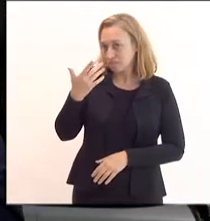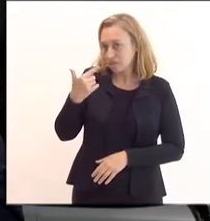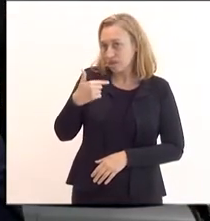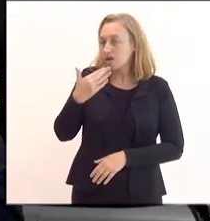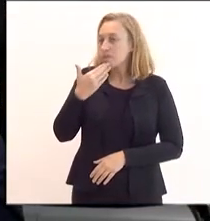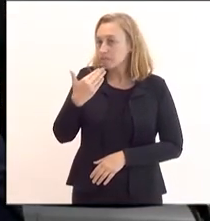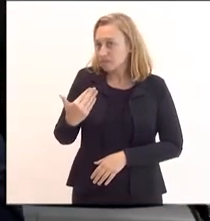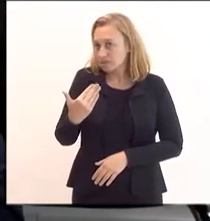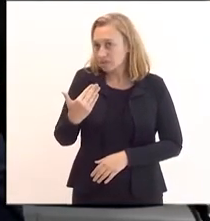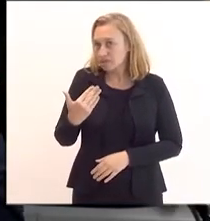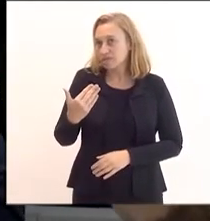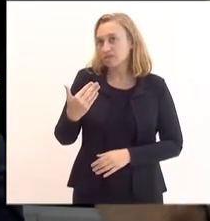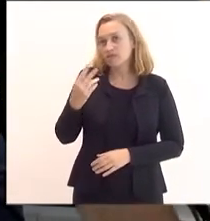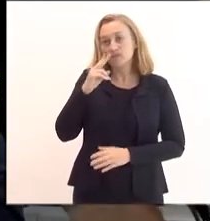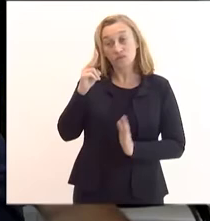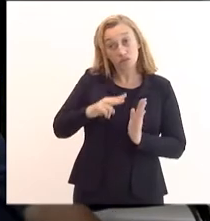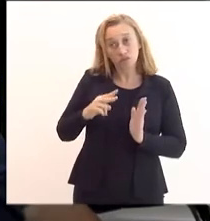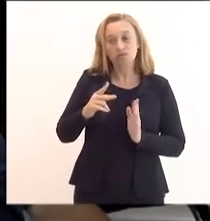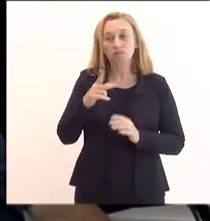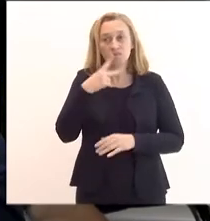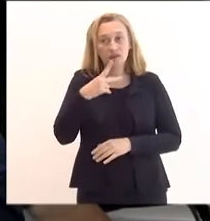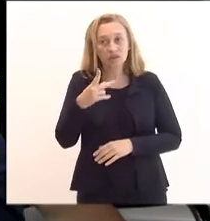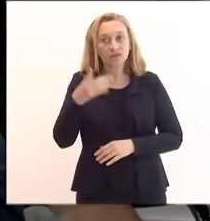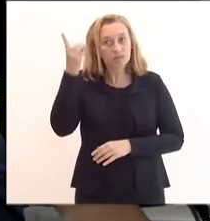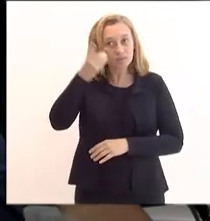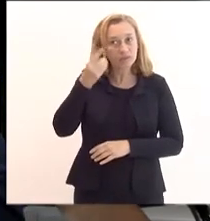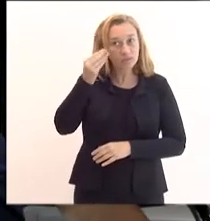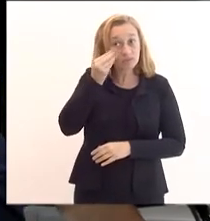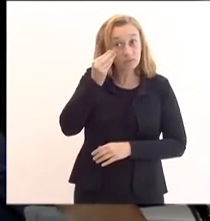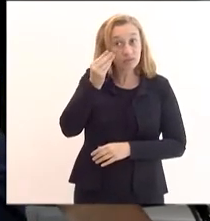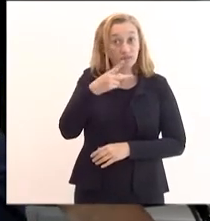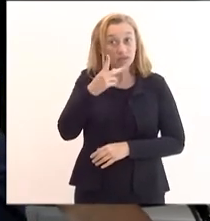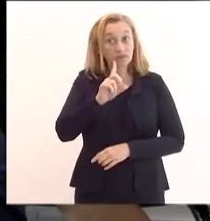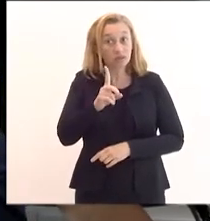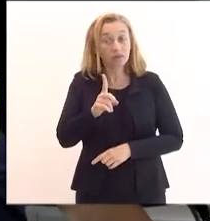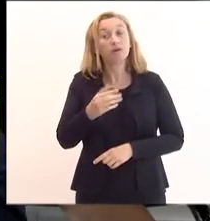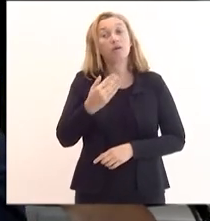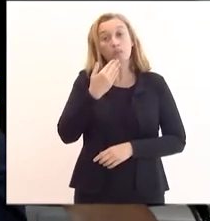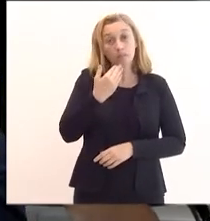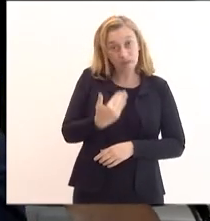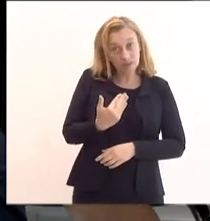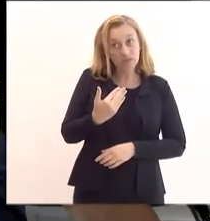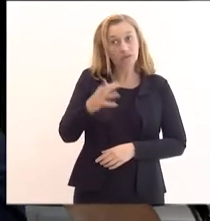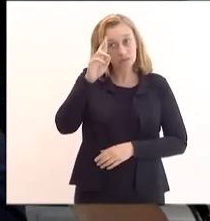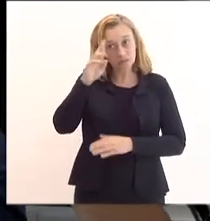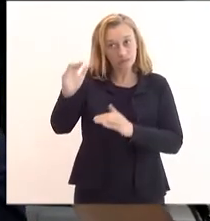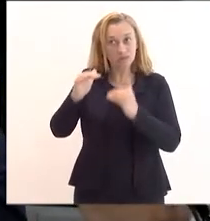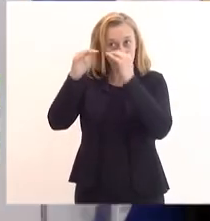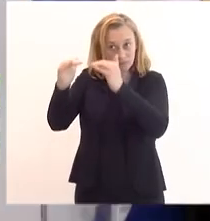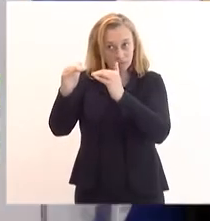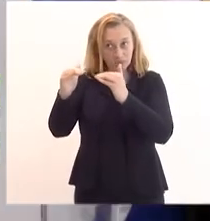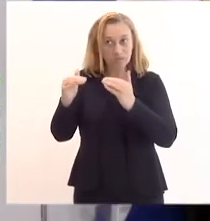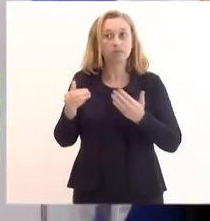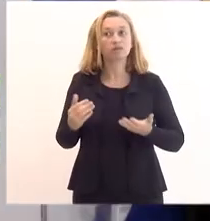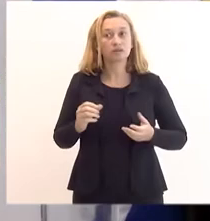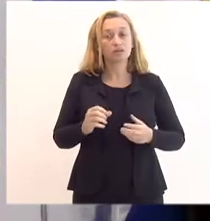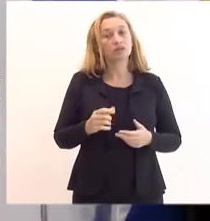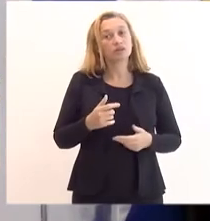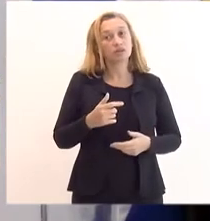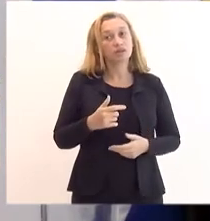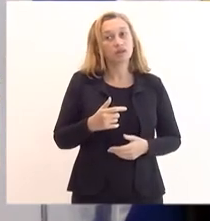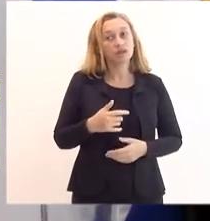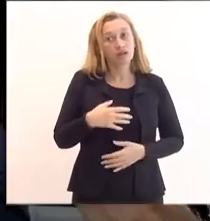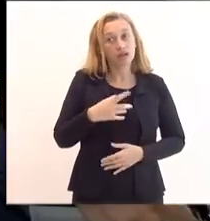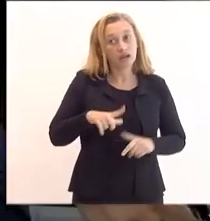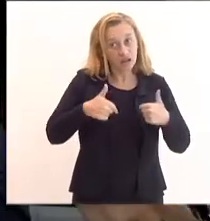discordo ideologicamente. Não estou dizendo que a deputada Mônica esteja fazendo isso, não. Foi isso. Mas vou pedir que Vossa Excelência seja rigoroso, dando um período de